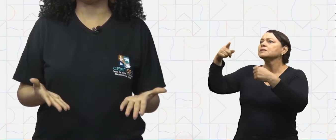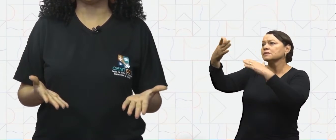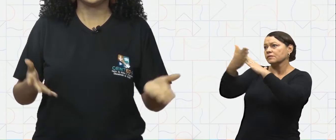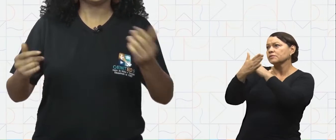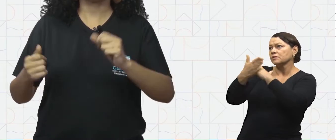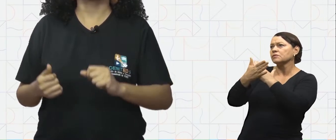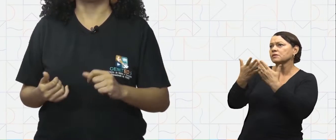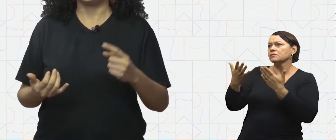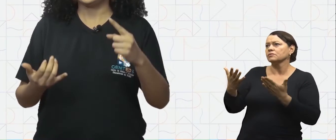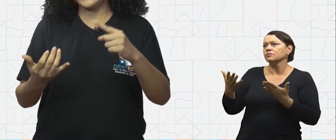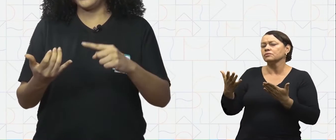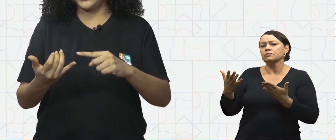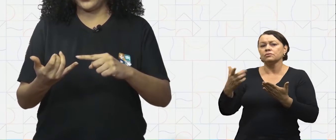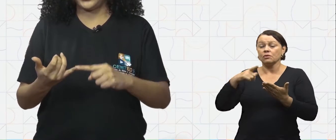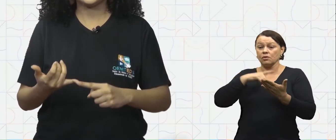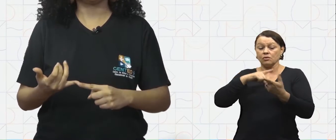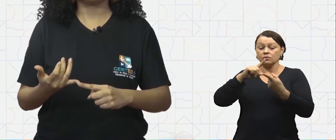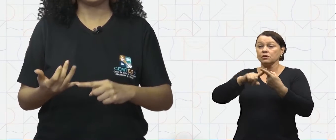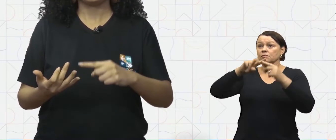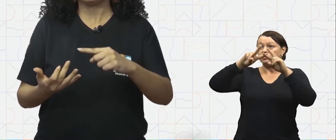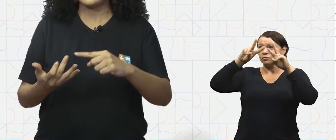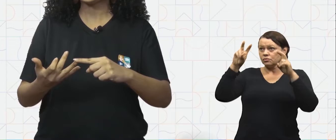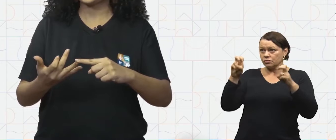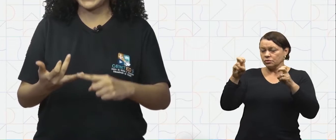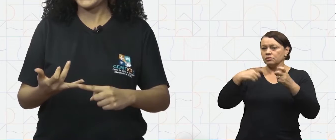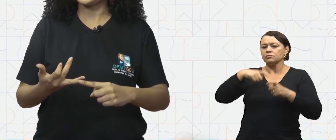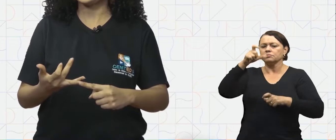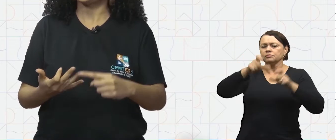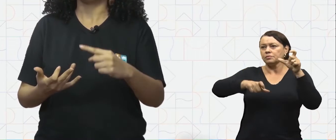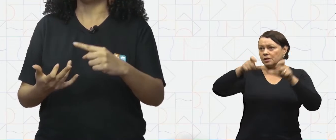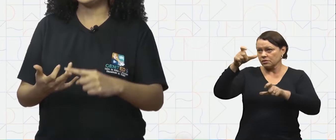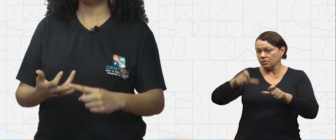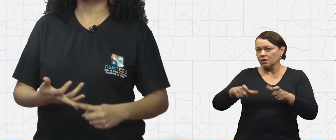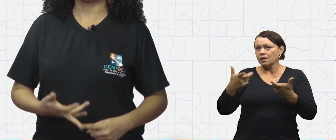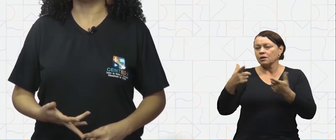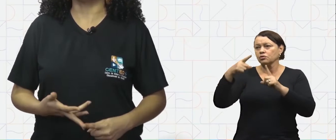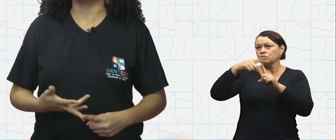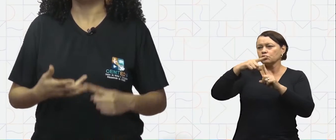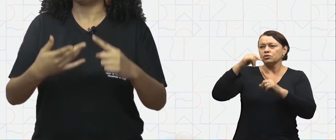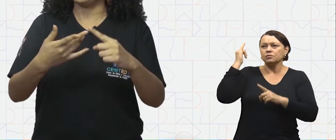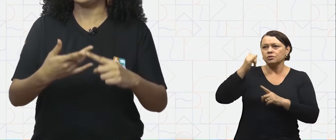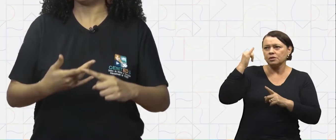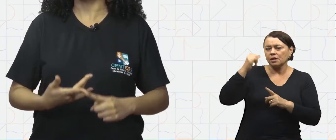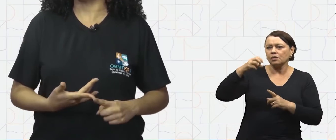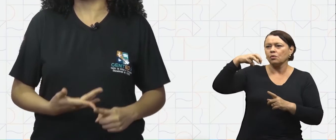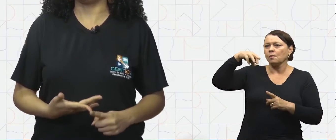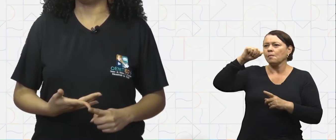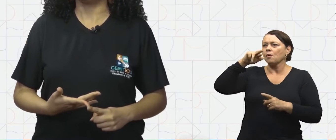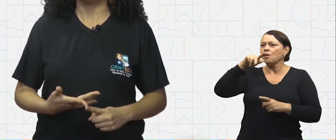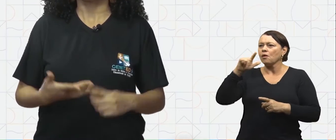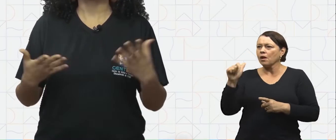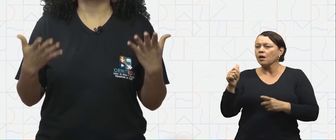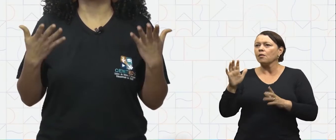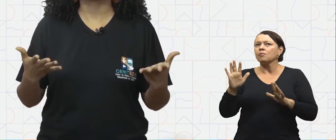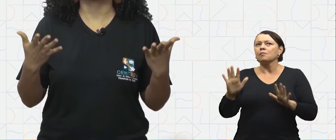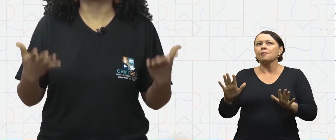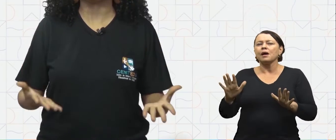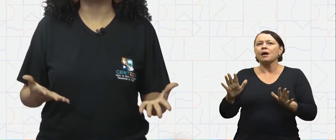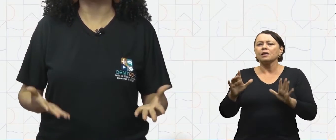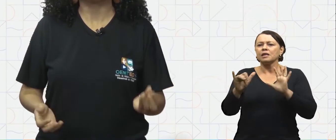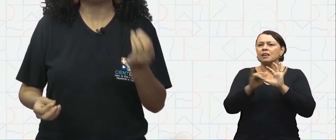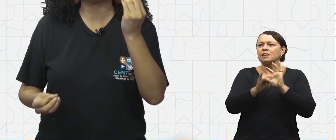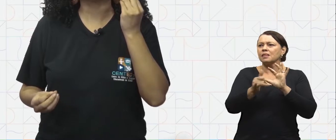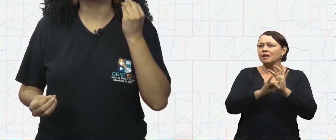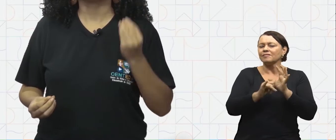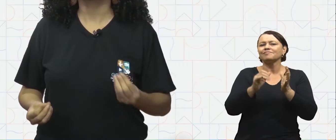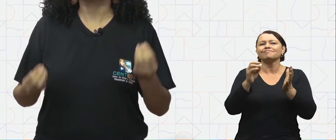de ajuda. Olha só, temos o título, personagens, tipo de narrador, moral da história, mas em nossa